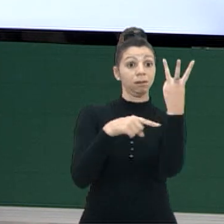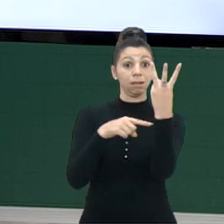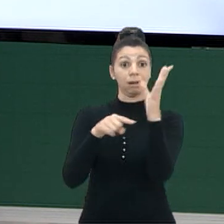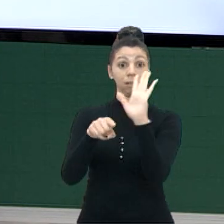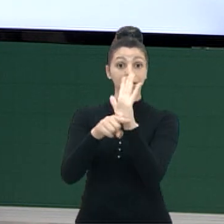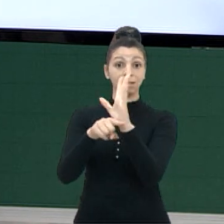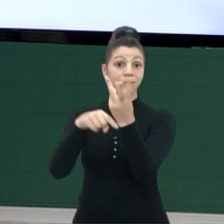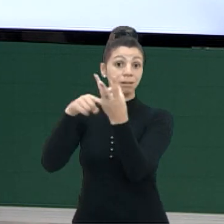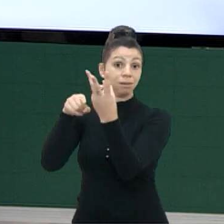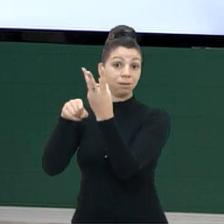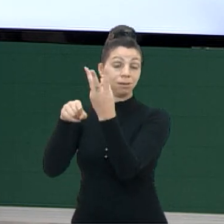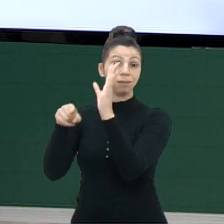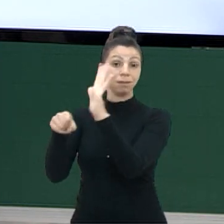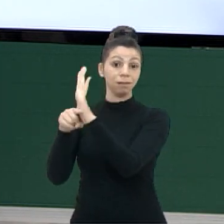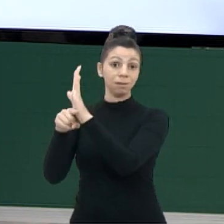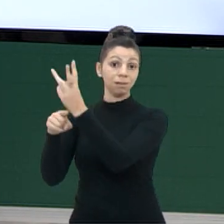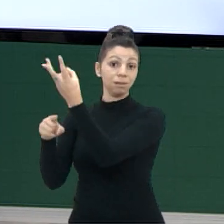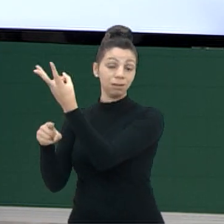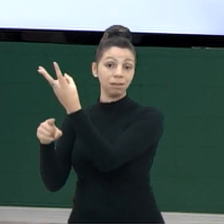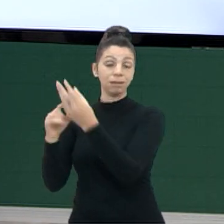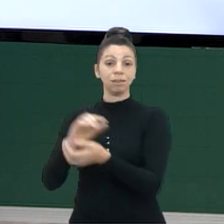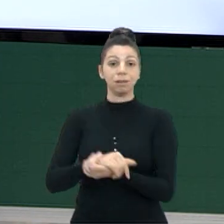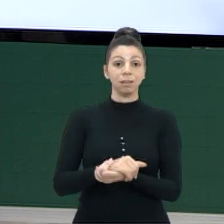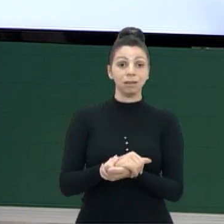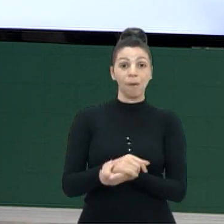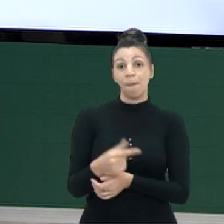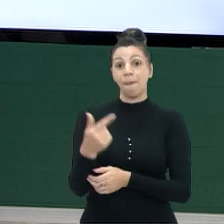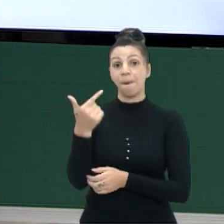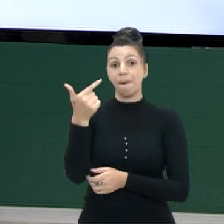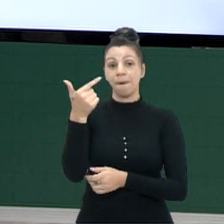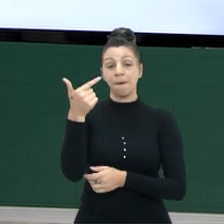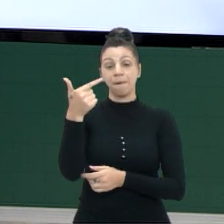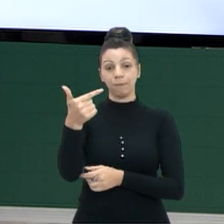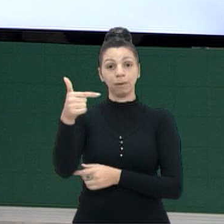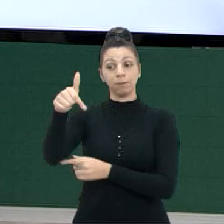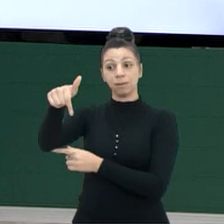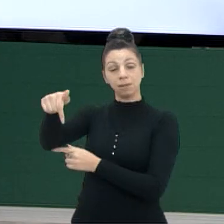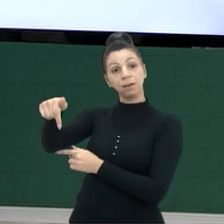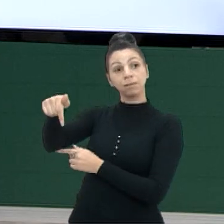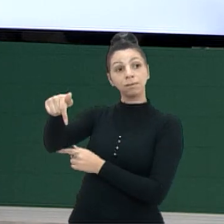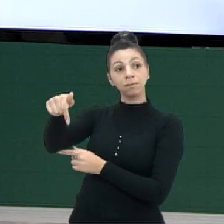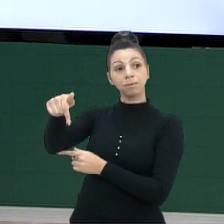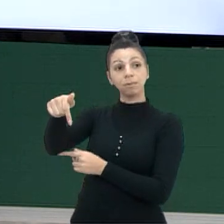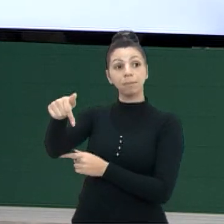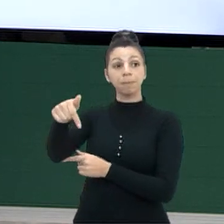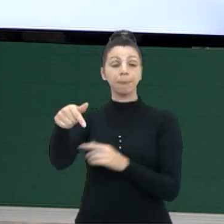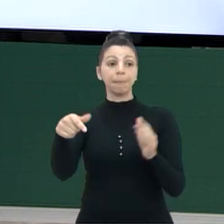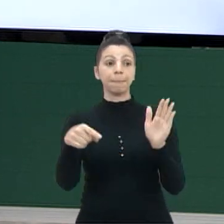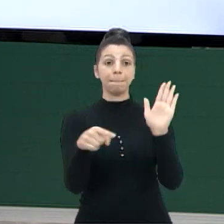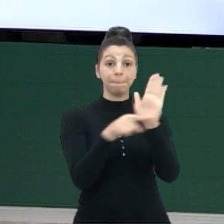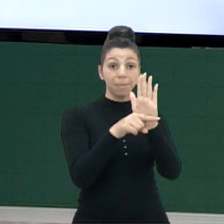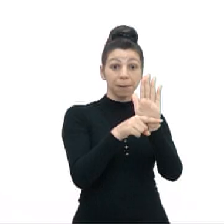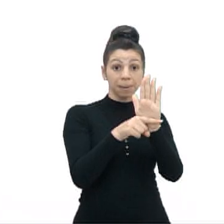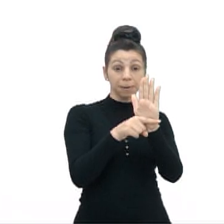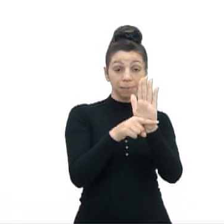3 vezes 3, 9. 9 vezes 3, 27. 27 o quê? Menos, porque menos com menos dá